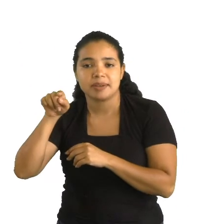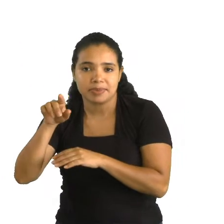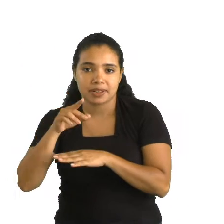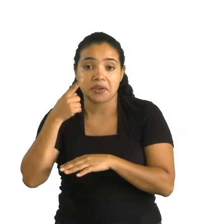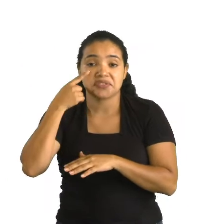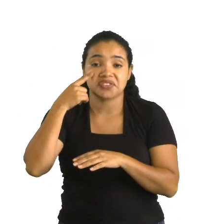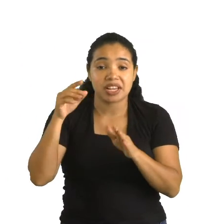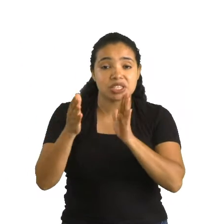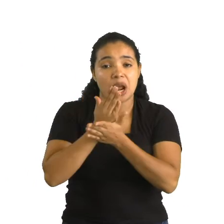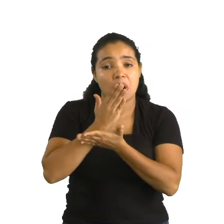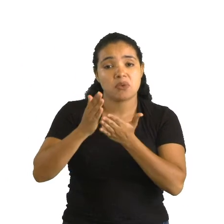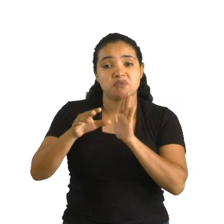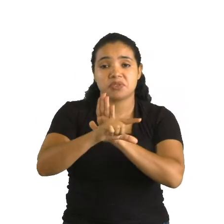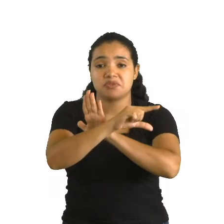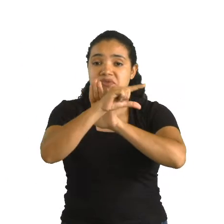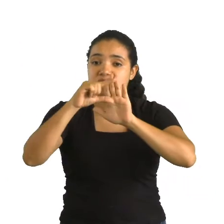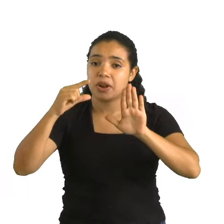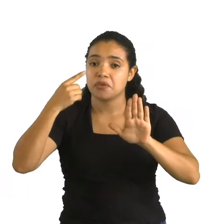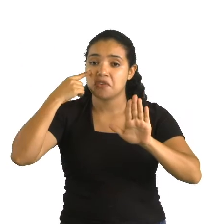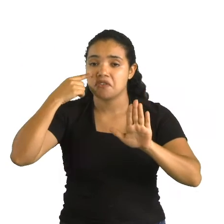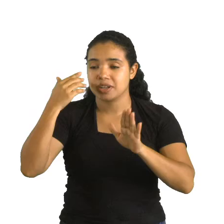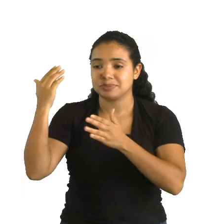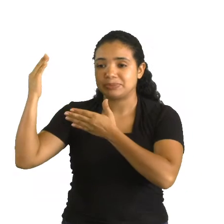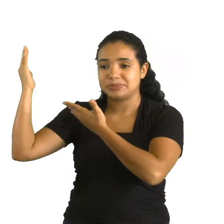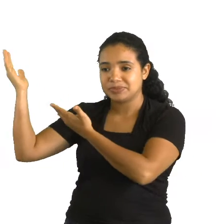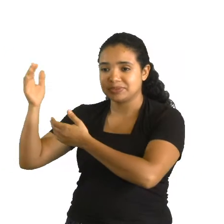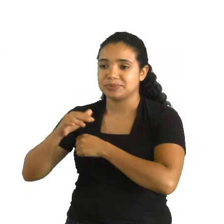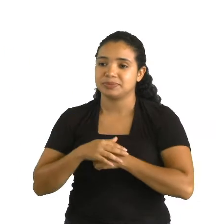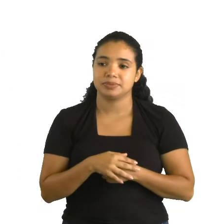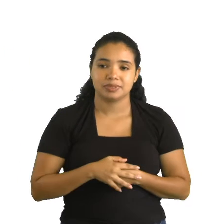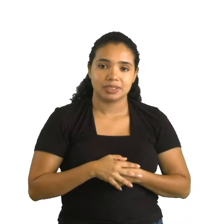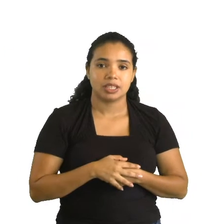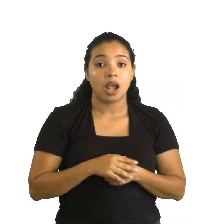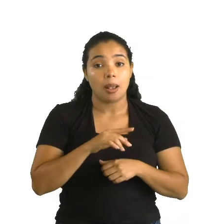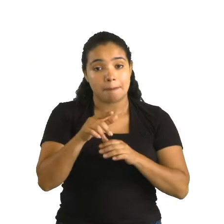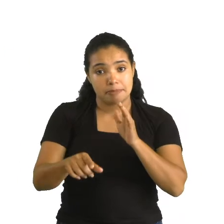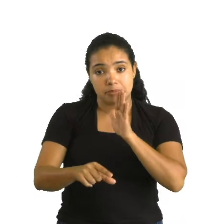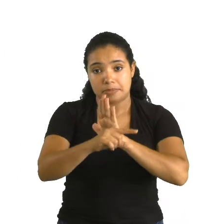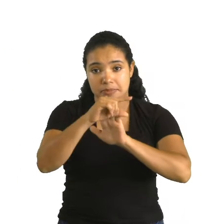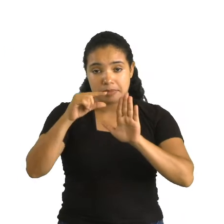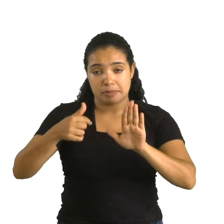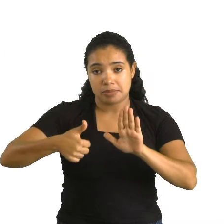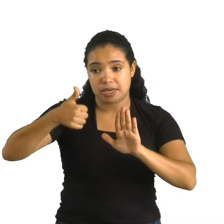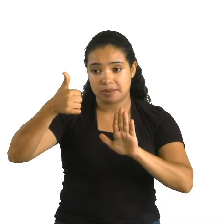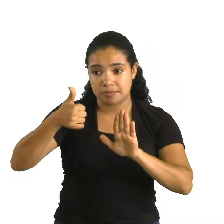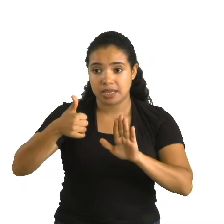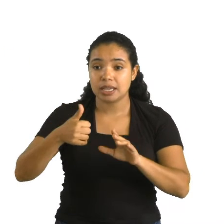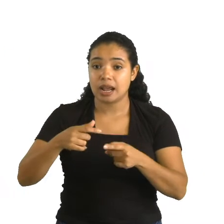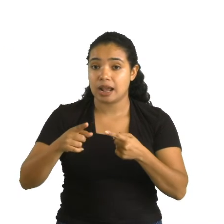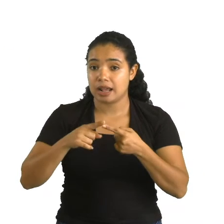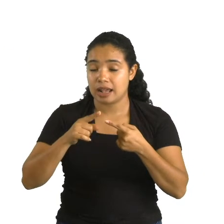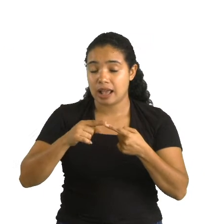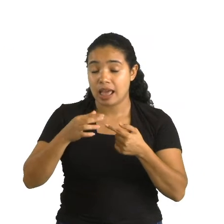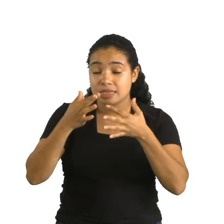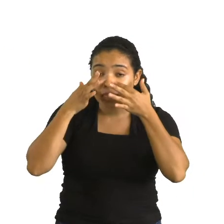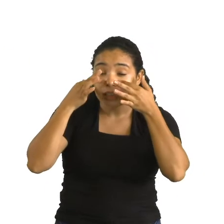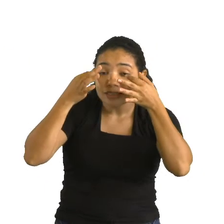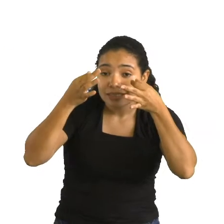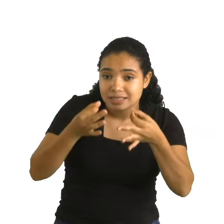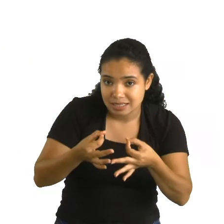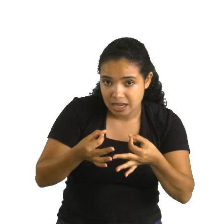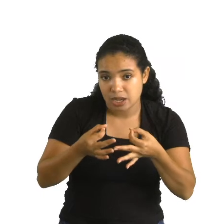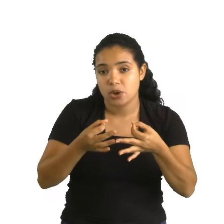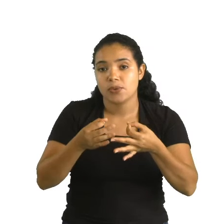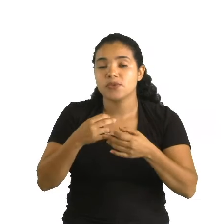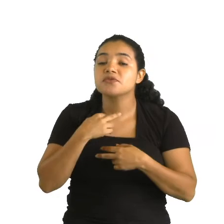frases para a gente observar esses sinais. Vamos à primeira frase. Presta bem atenção na pontuação, na entonação de